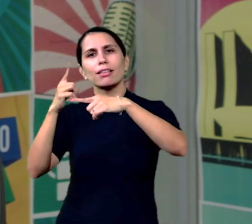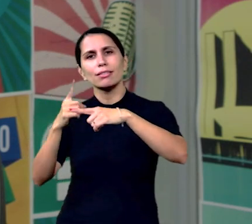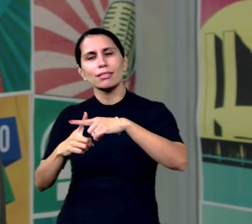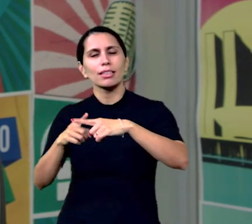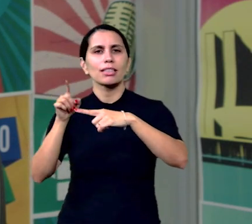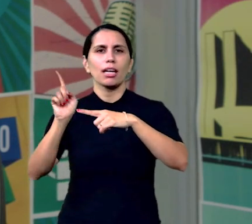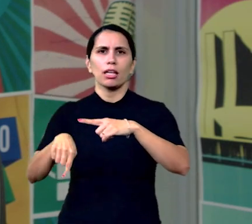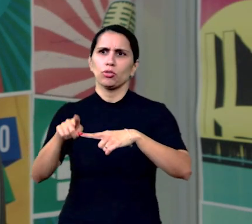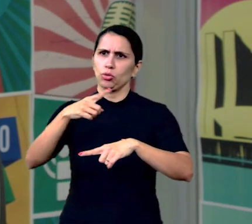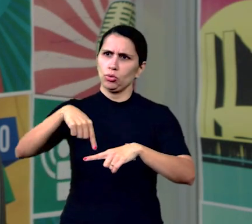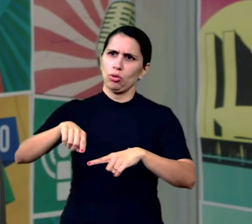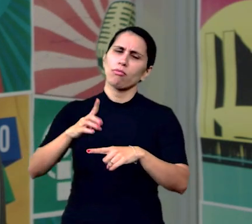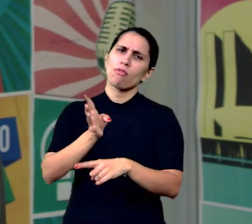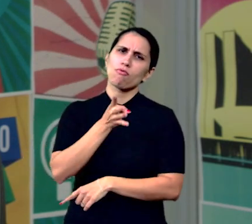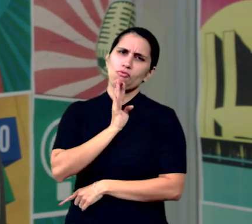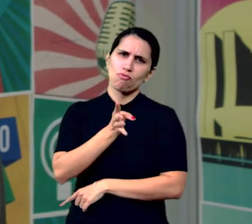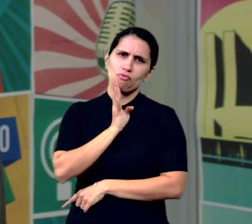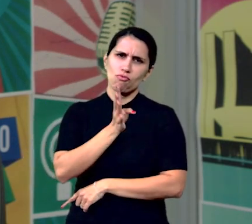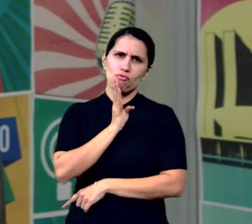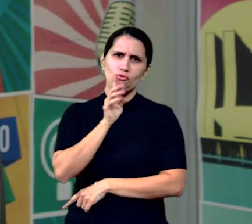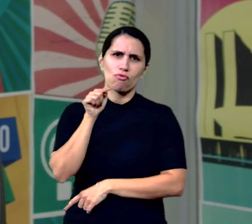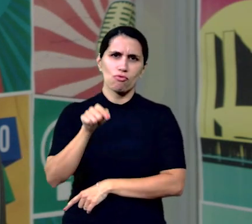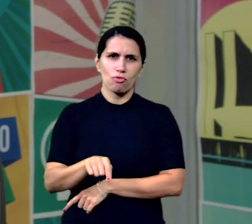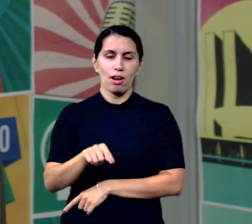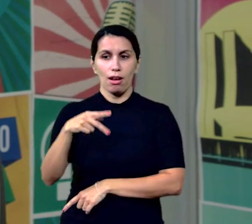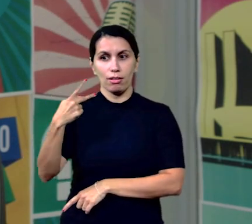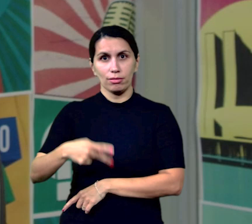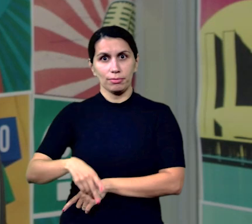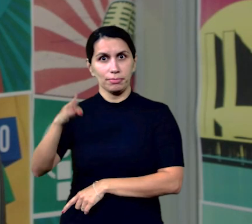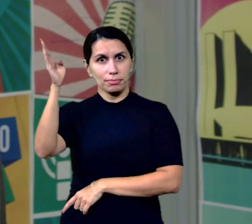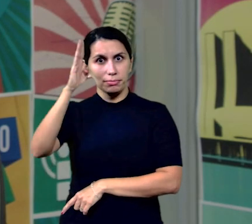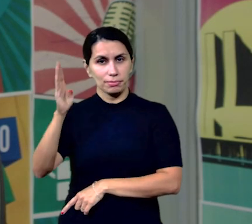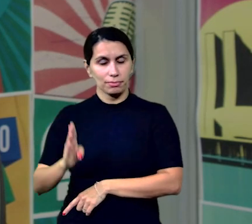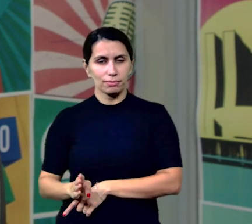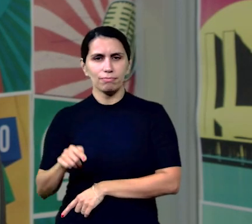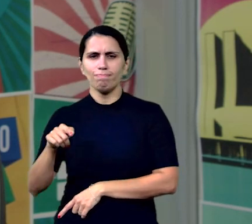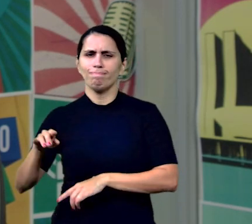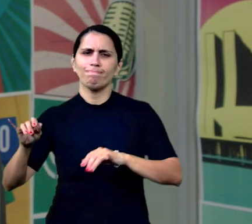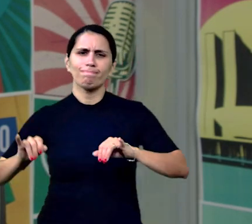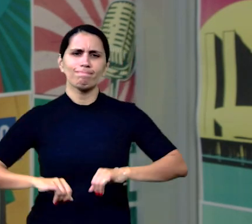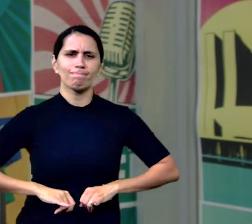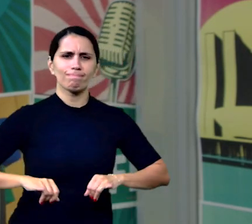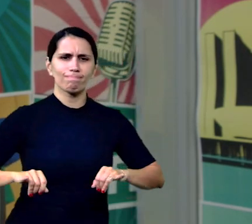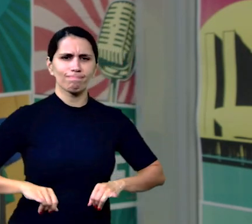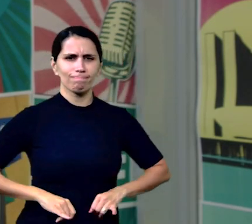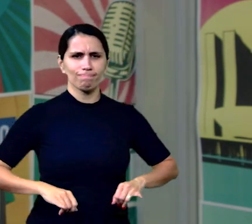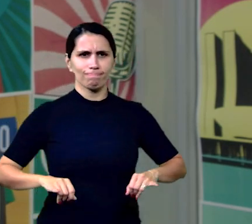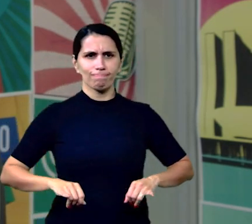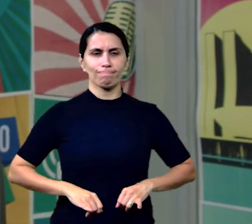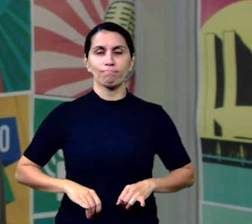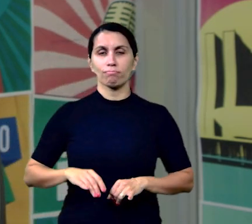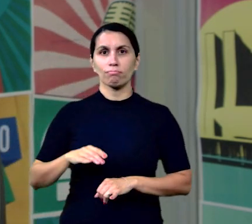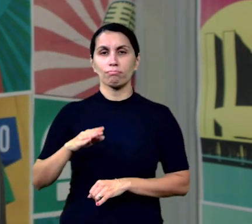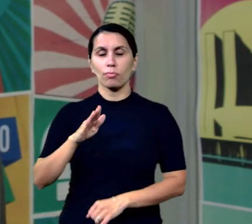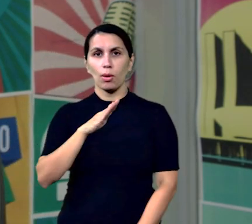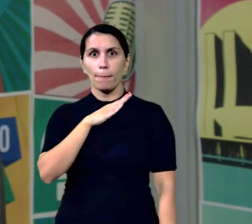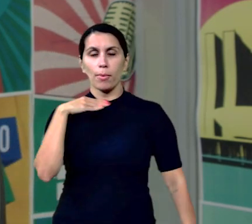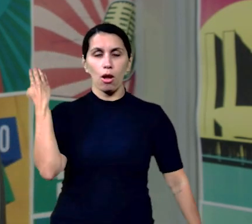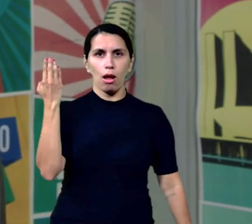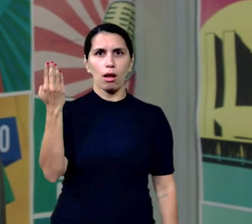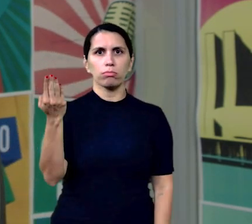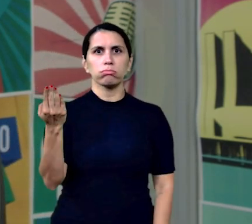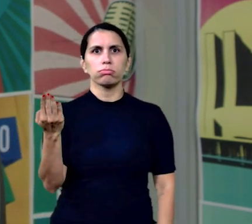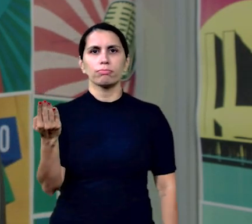bem conhecida inclusive, não é, bem presente no território nacional, né, sofreu, né, um mal súbito e